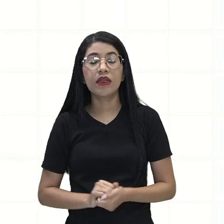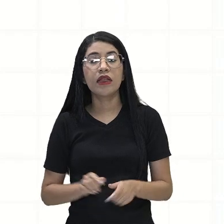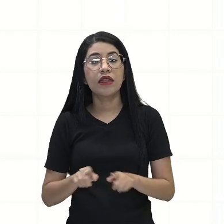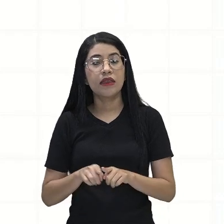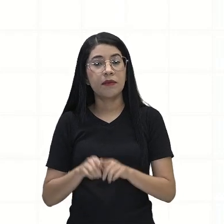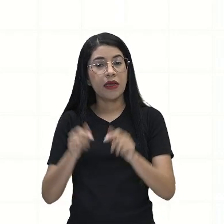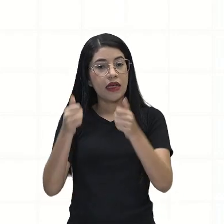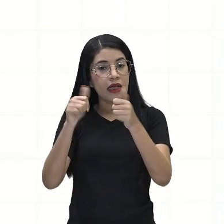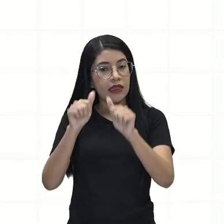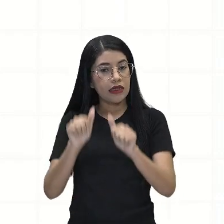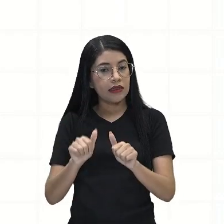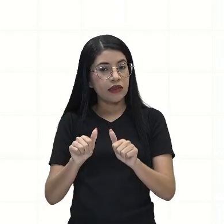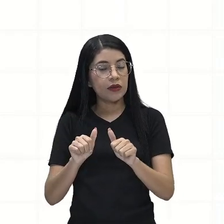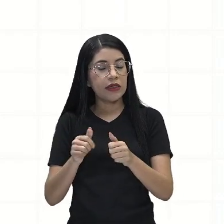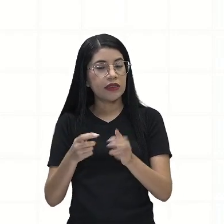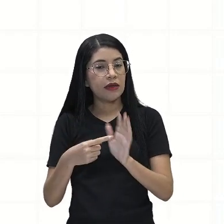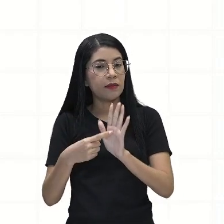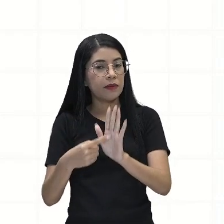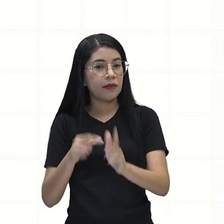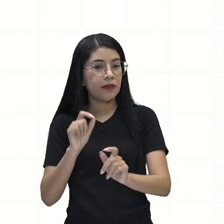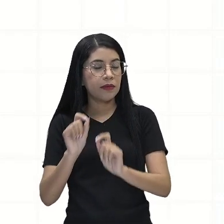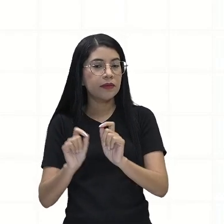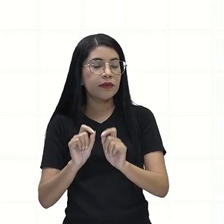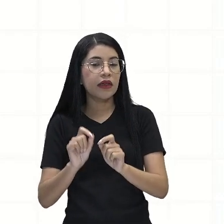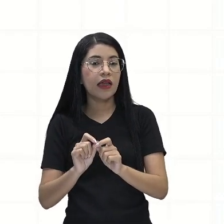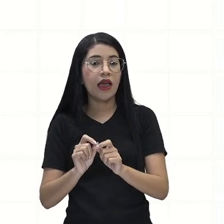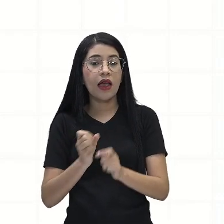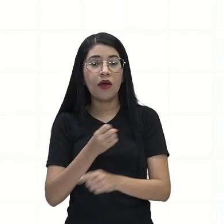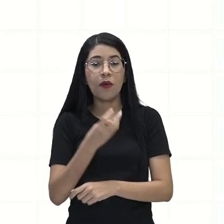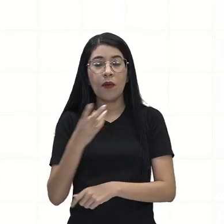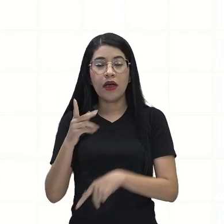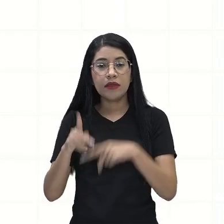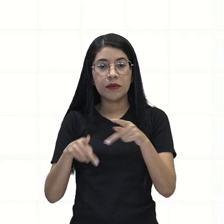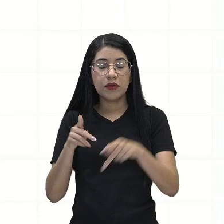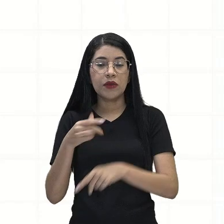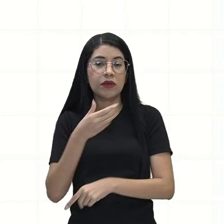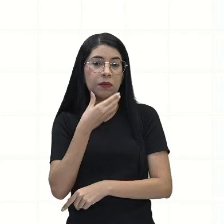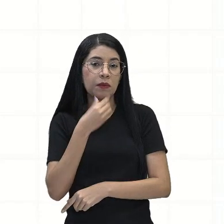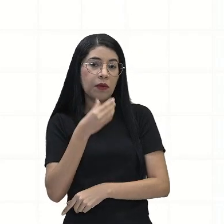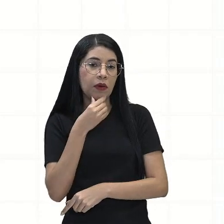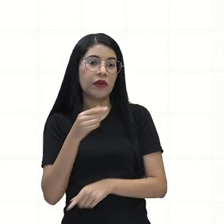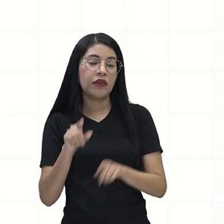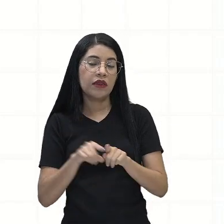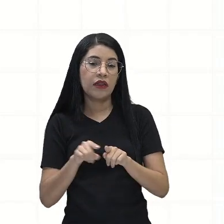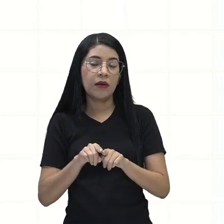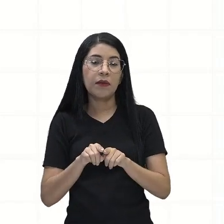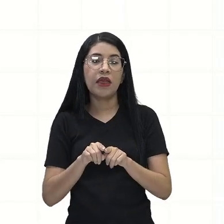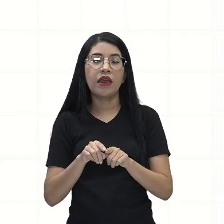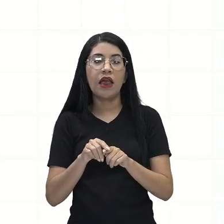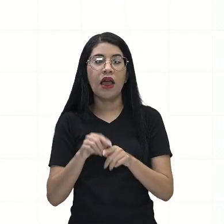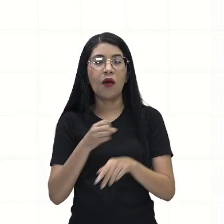vai revelar para a gente, né, a população masculina, que exibiu aí um padrão demográfico